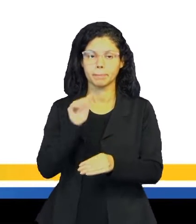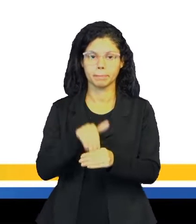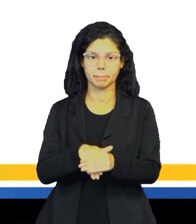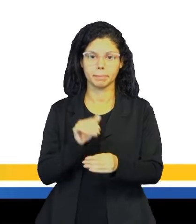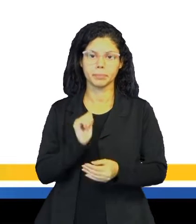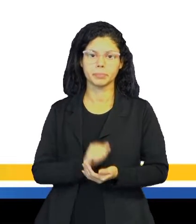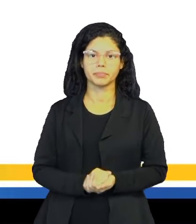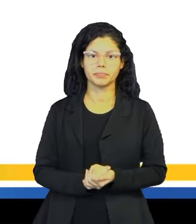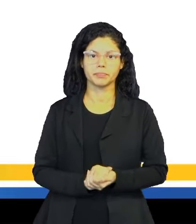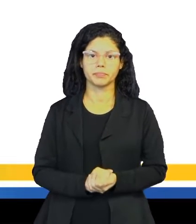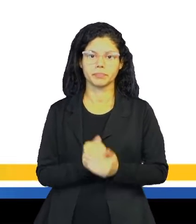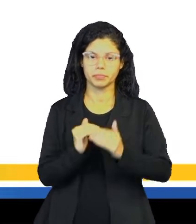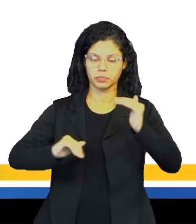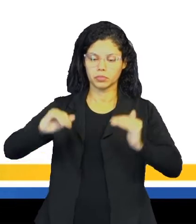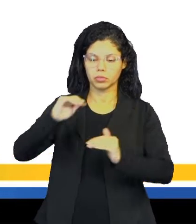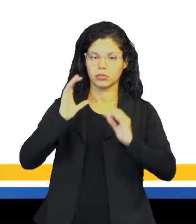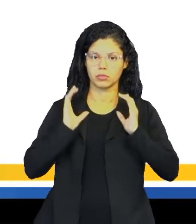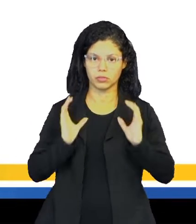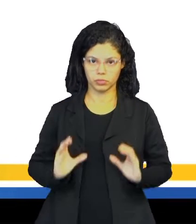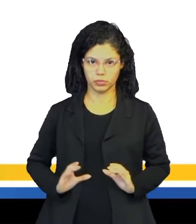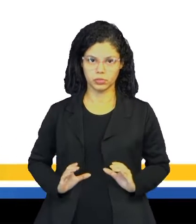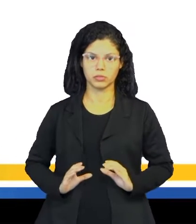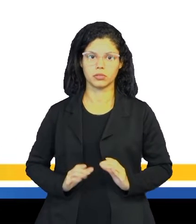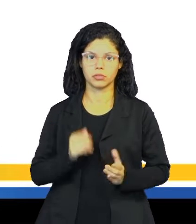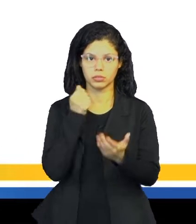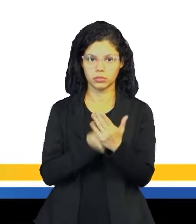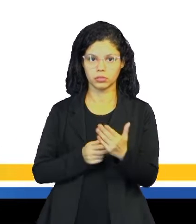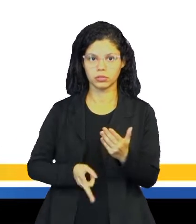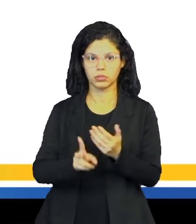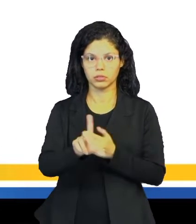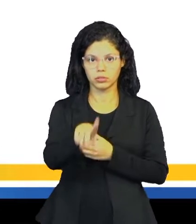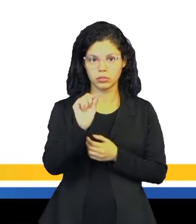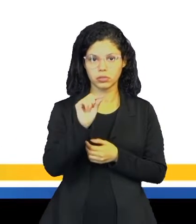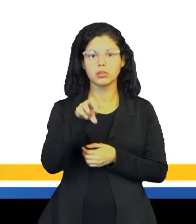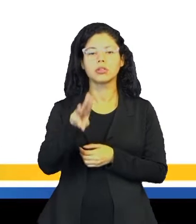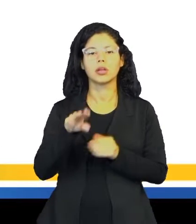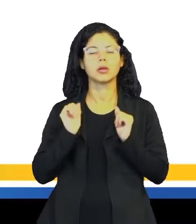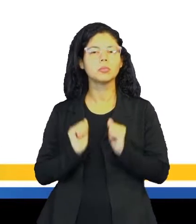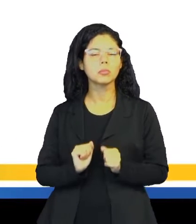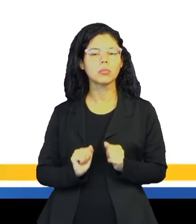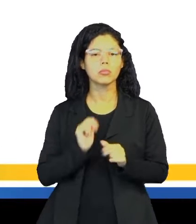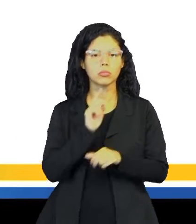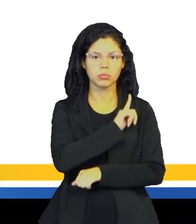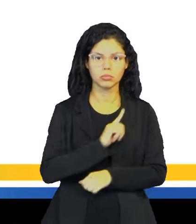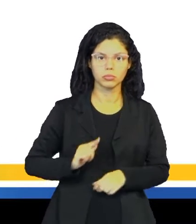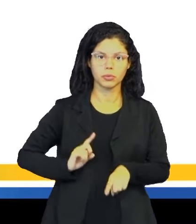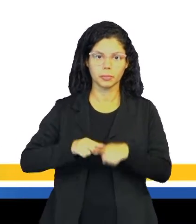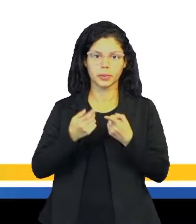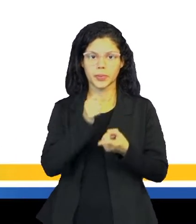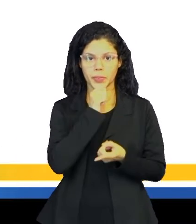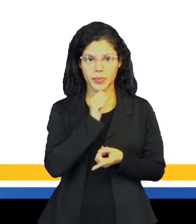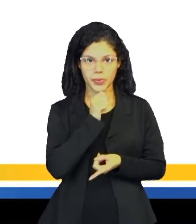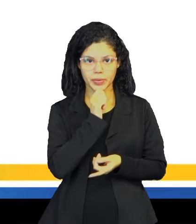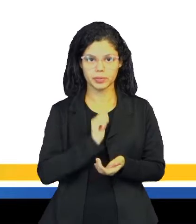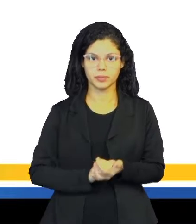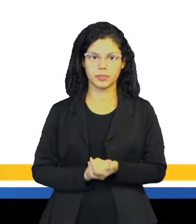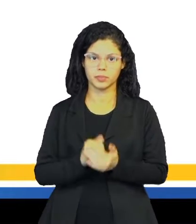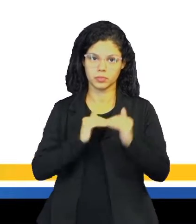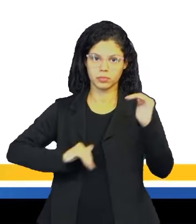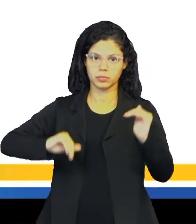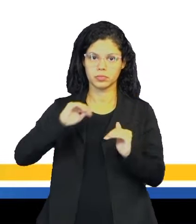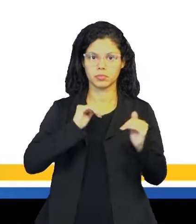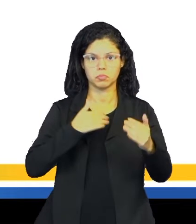eleição. A soberania do cidadão, ela é exercida na escolha de quem pode governar, mas a efetividade